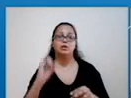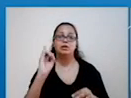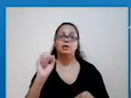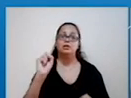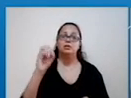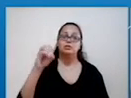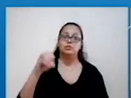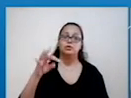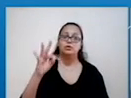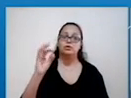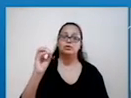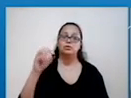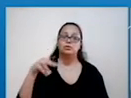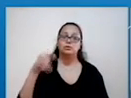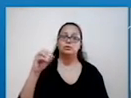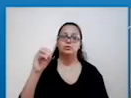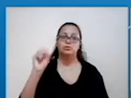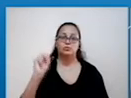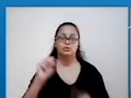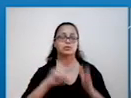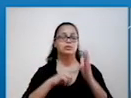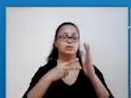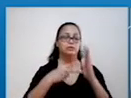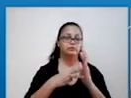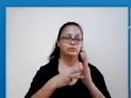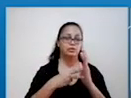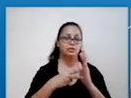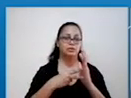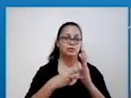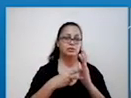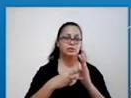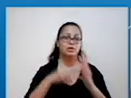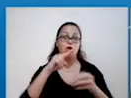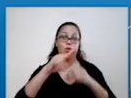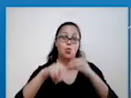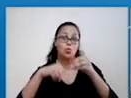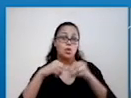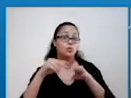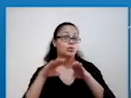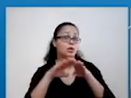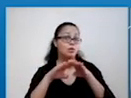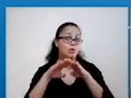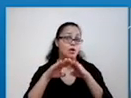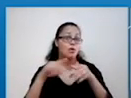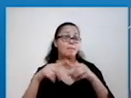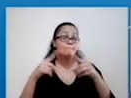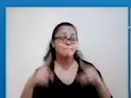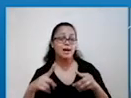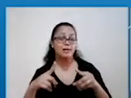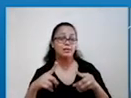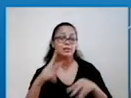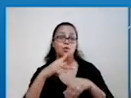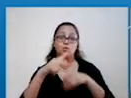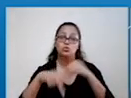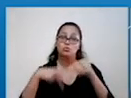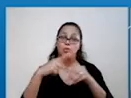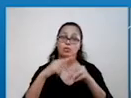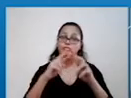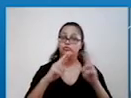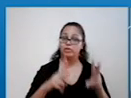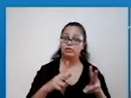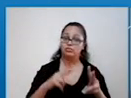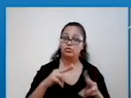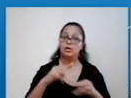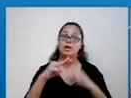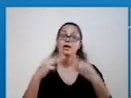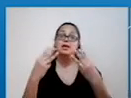forem isótonos, significa que eles terão os mesmos números de nêutrons, mas diferentes números de prótons e números de